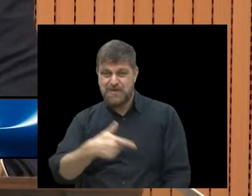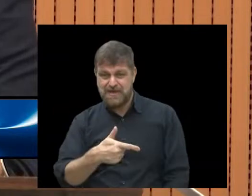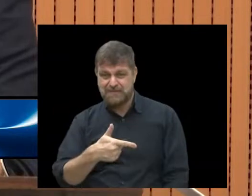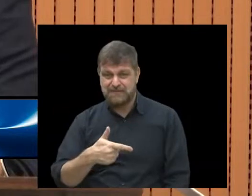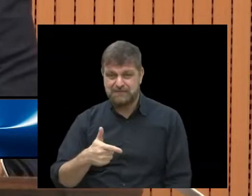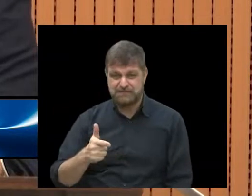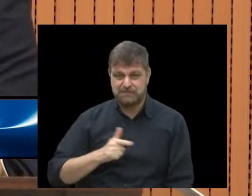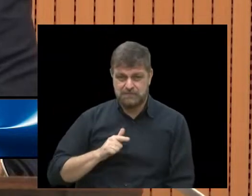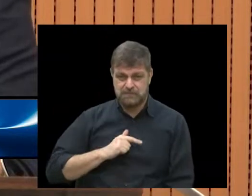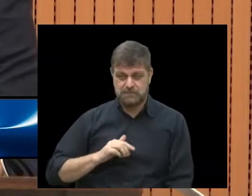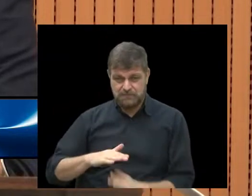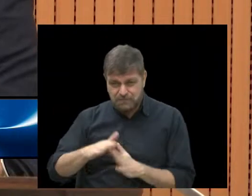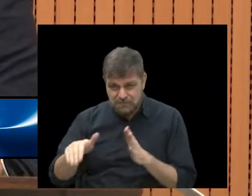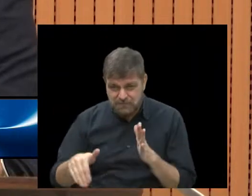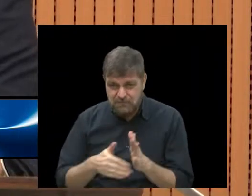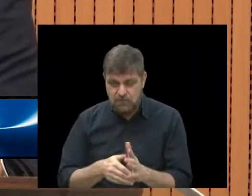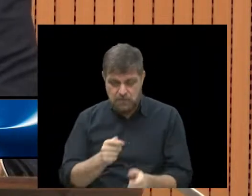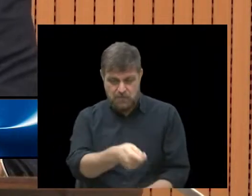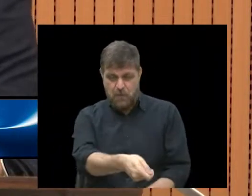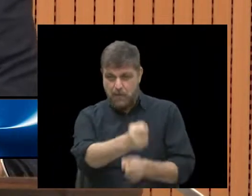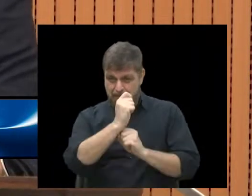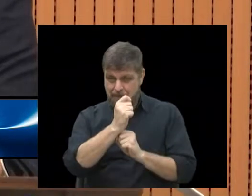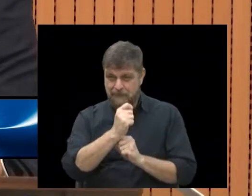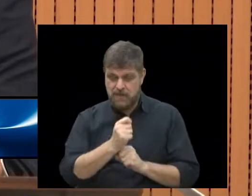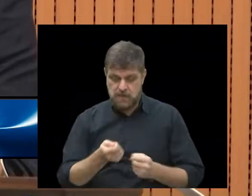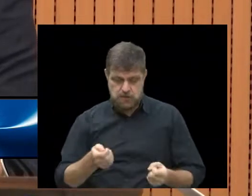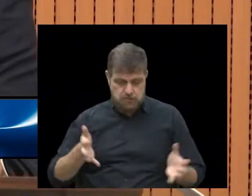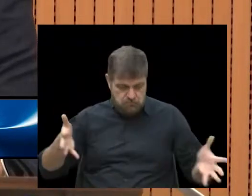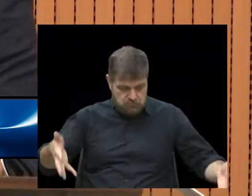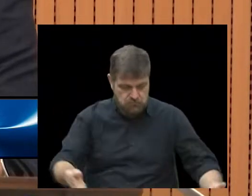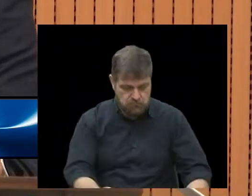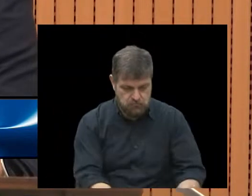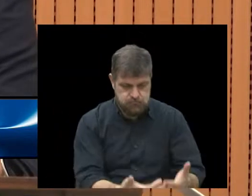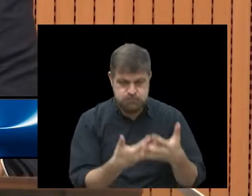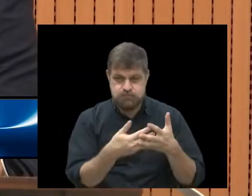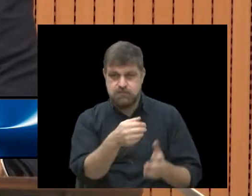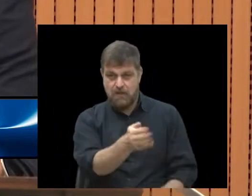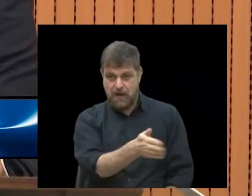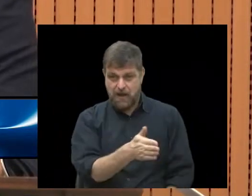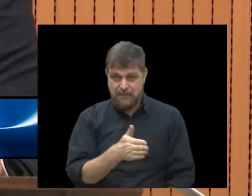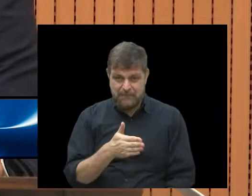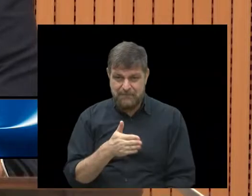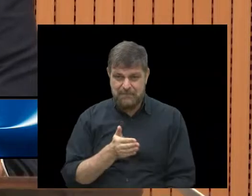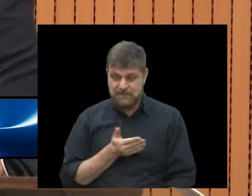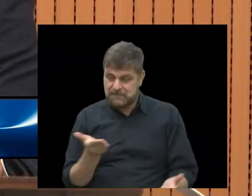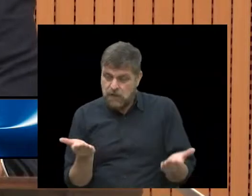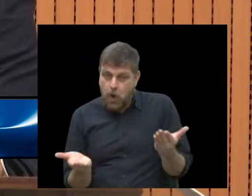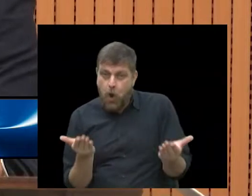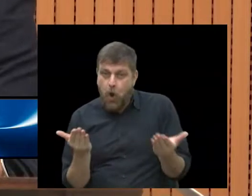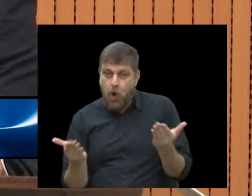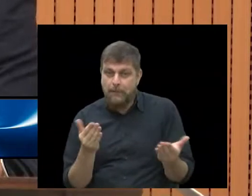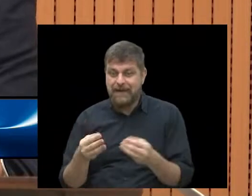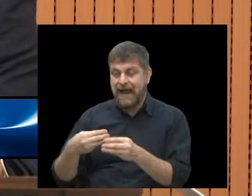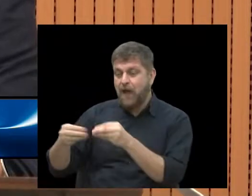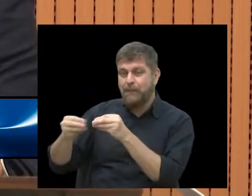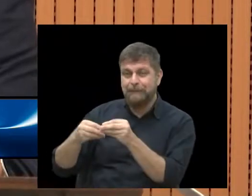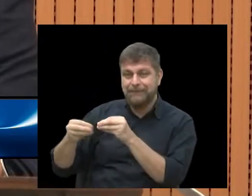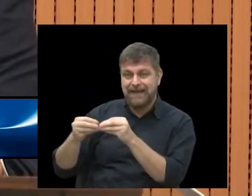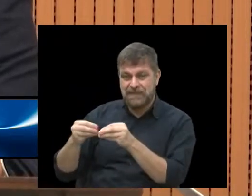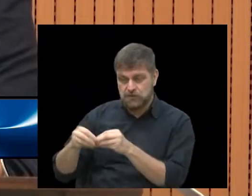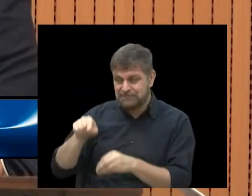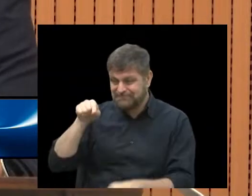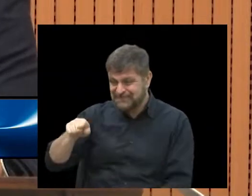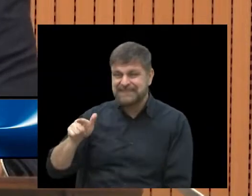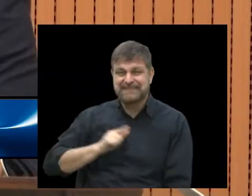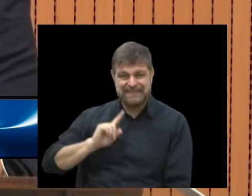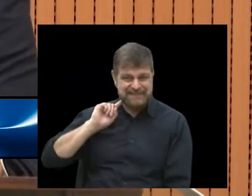Todo o aporte de pescado vai ter quase o mesmo peso, ou seja, vai perder por quantidade